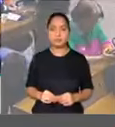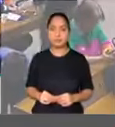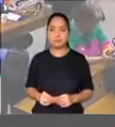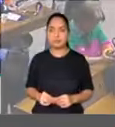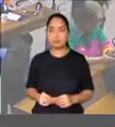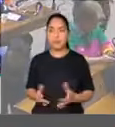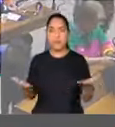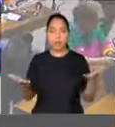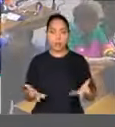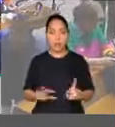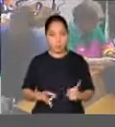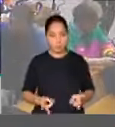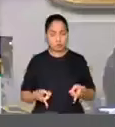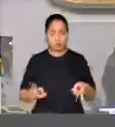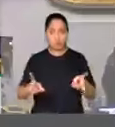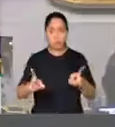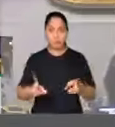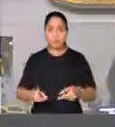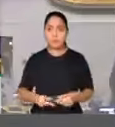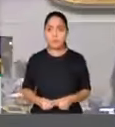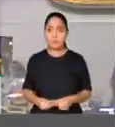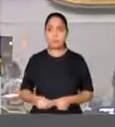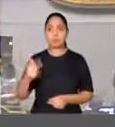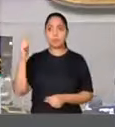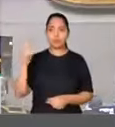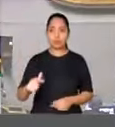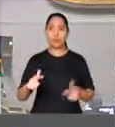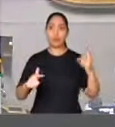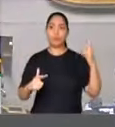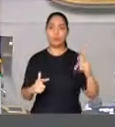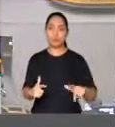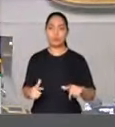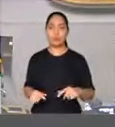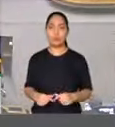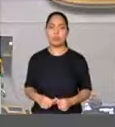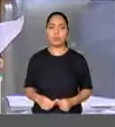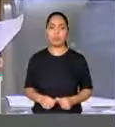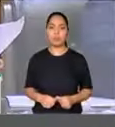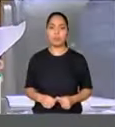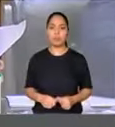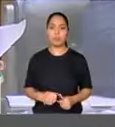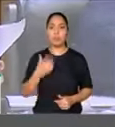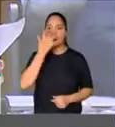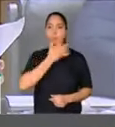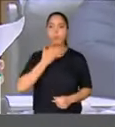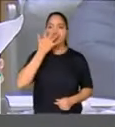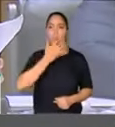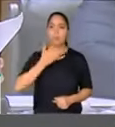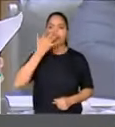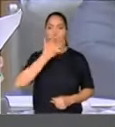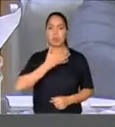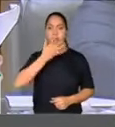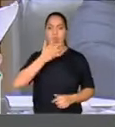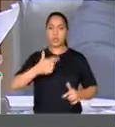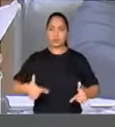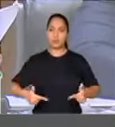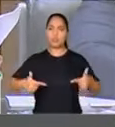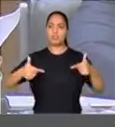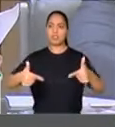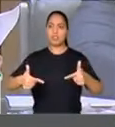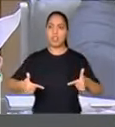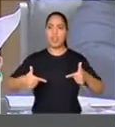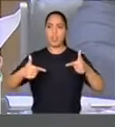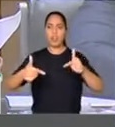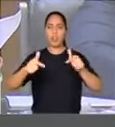E nós continuamos repetindo como um canto de guerra, mas também como um canto de paz,